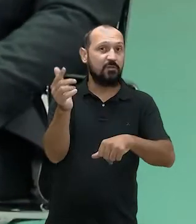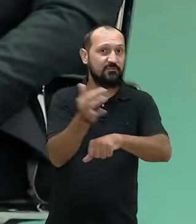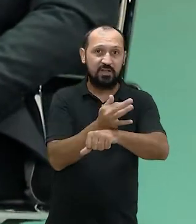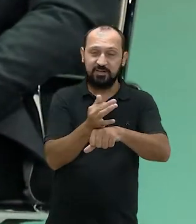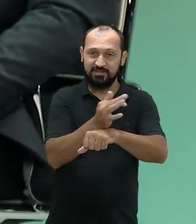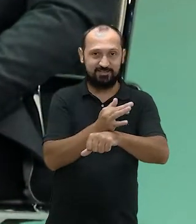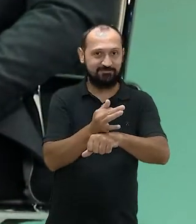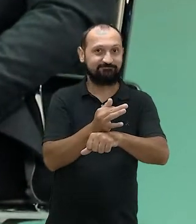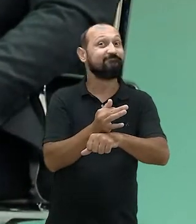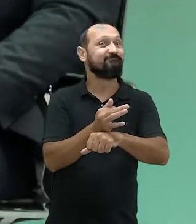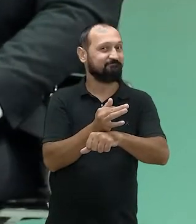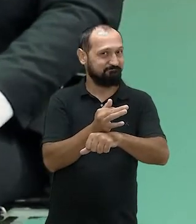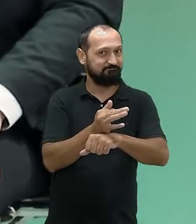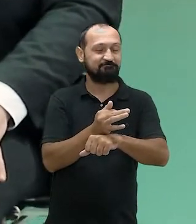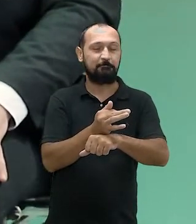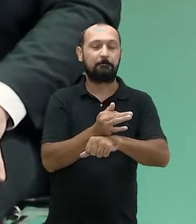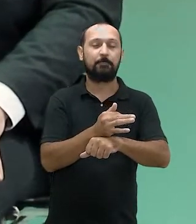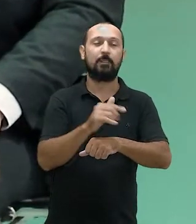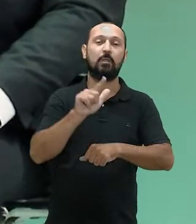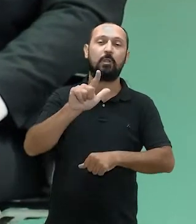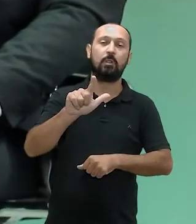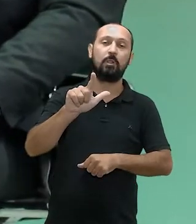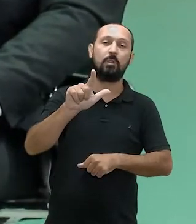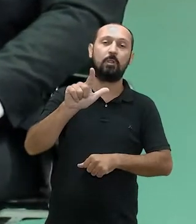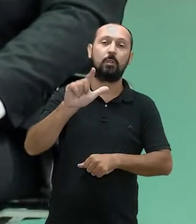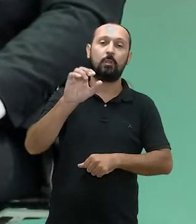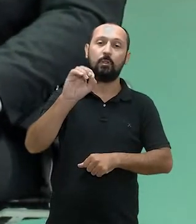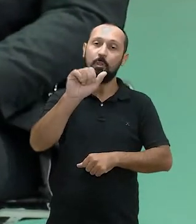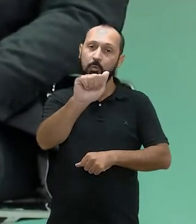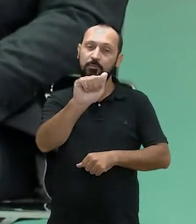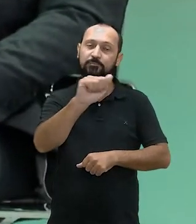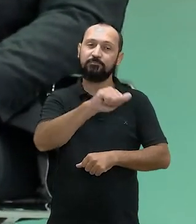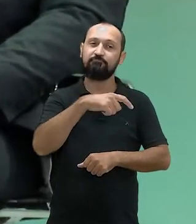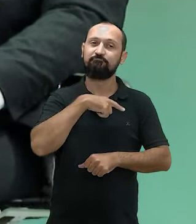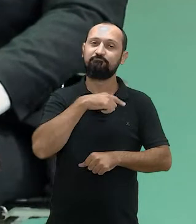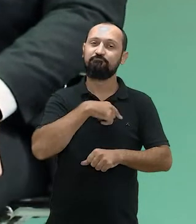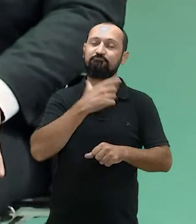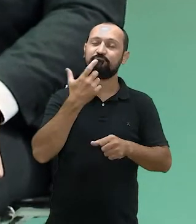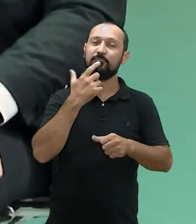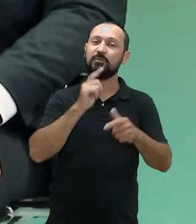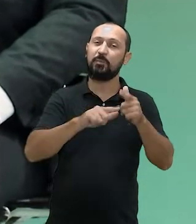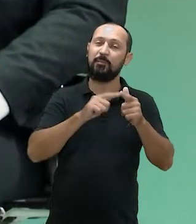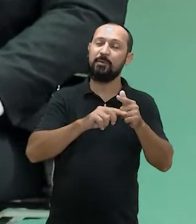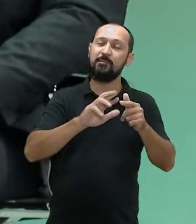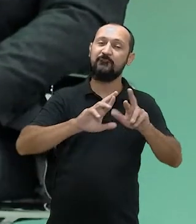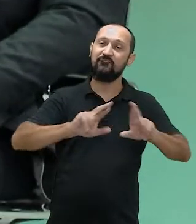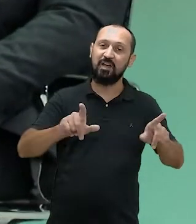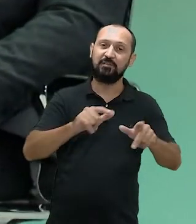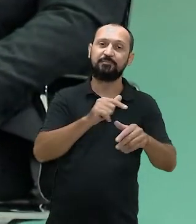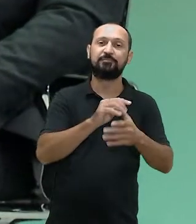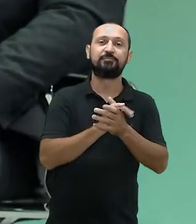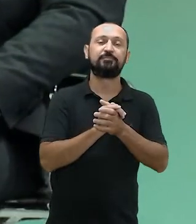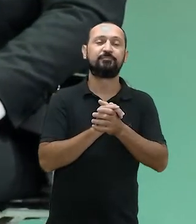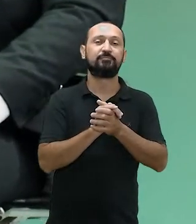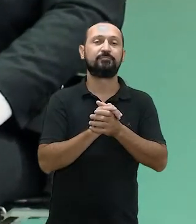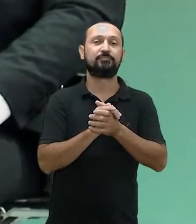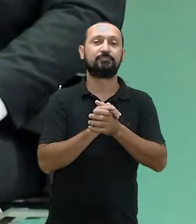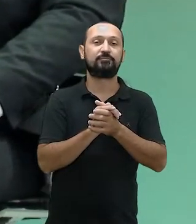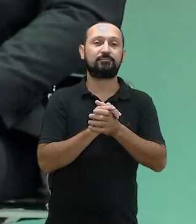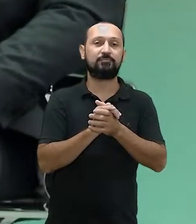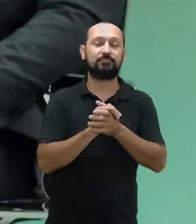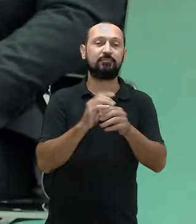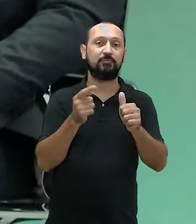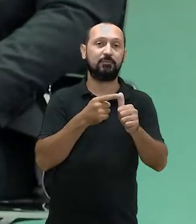recesso. Agora, em relação à LOA, existem algumas consequências diversas. Primeiramente,